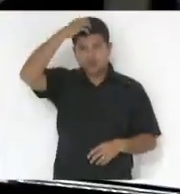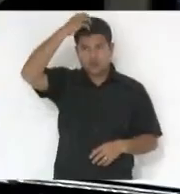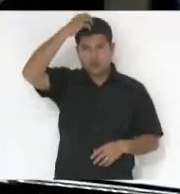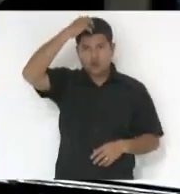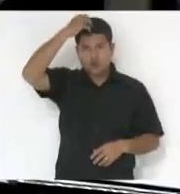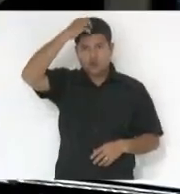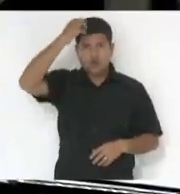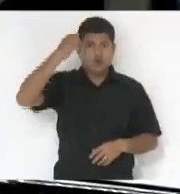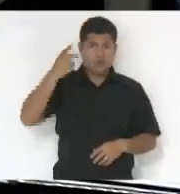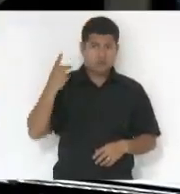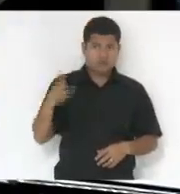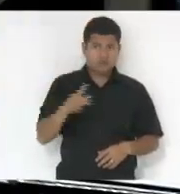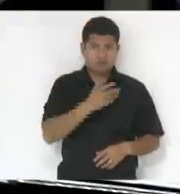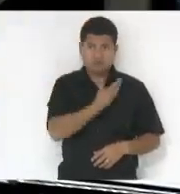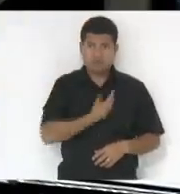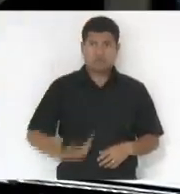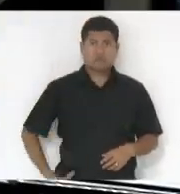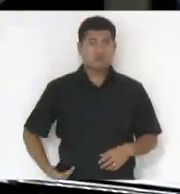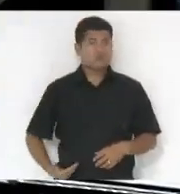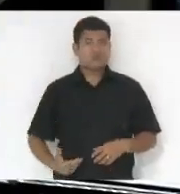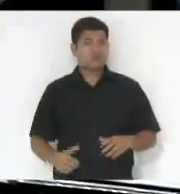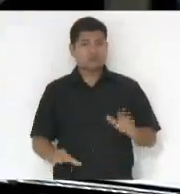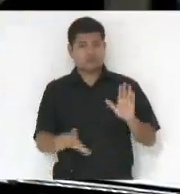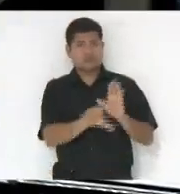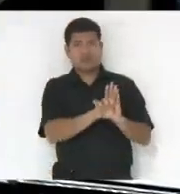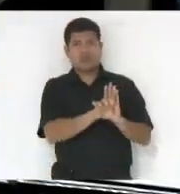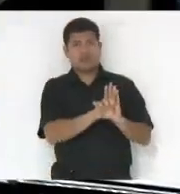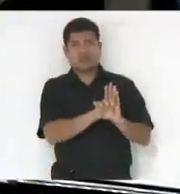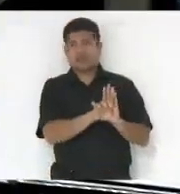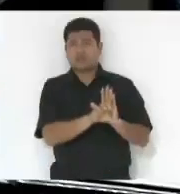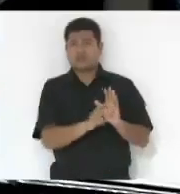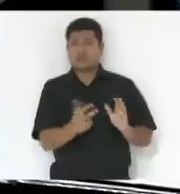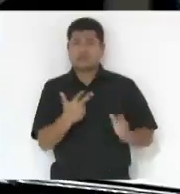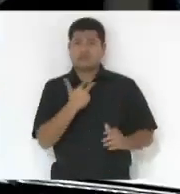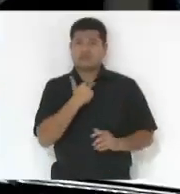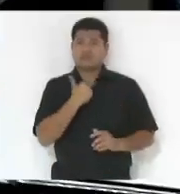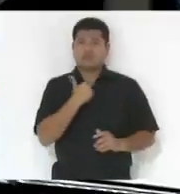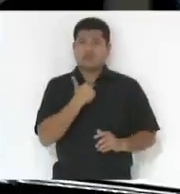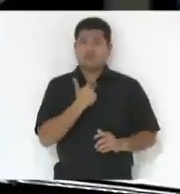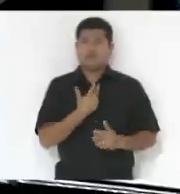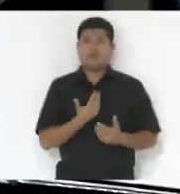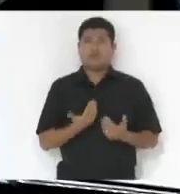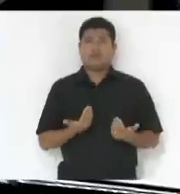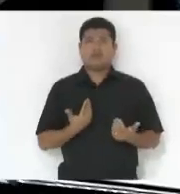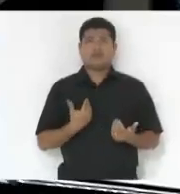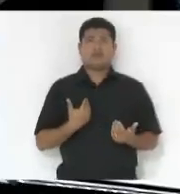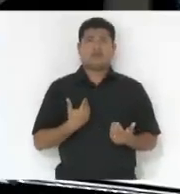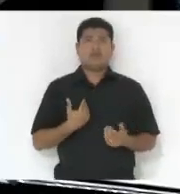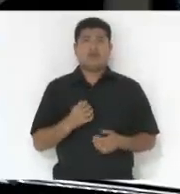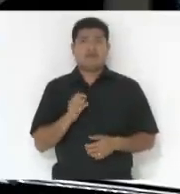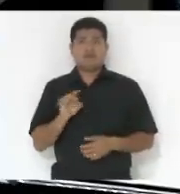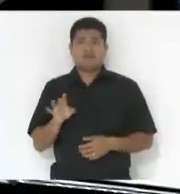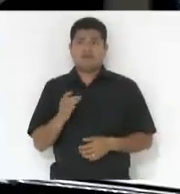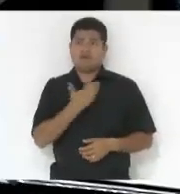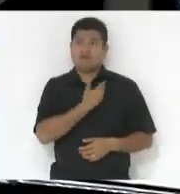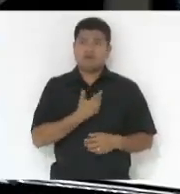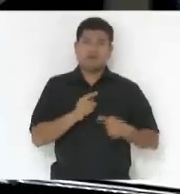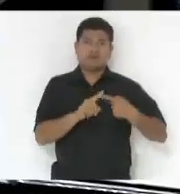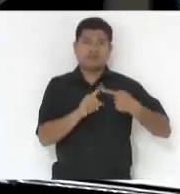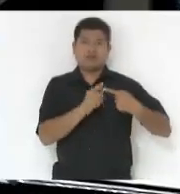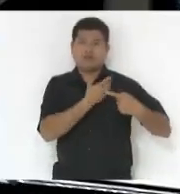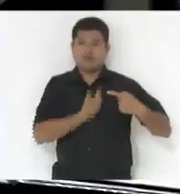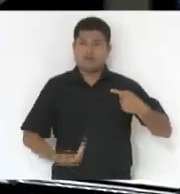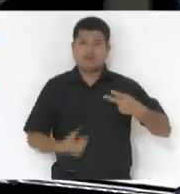Mussolini? É que existe uma legislação federal que não permite, fora governador, secretário estadual e